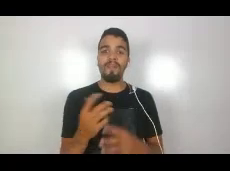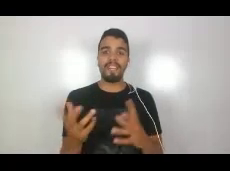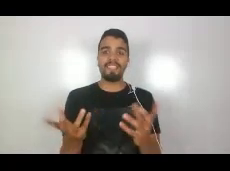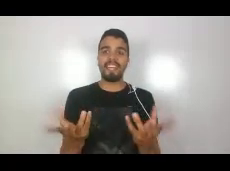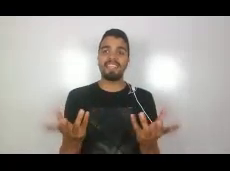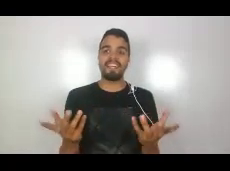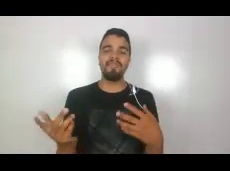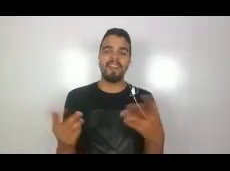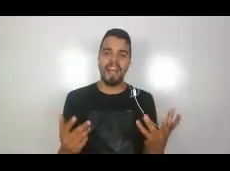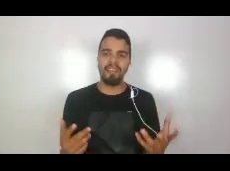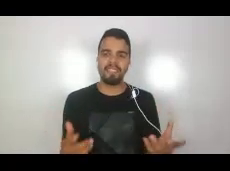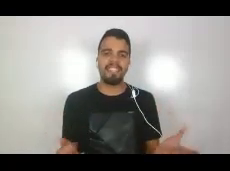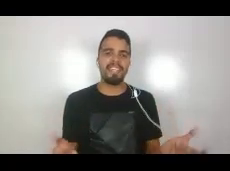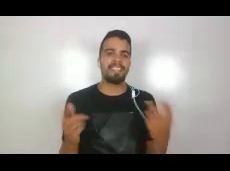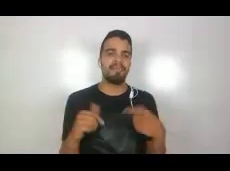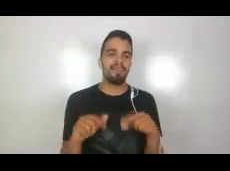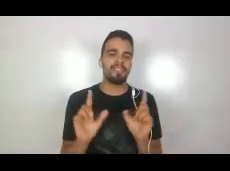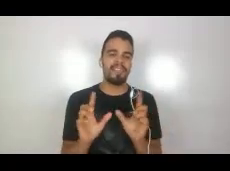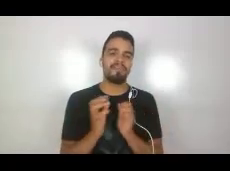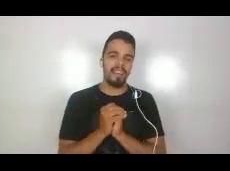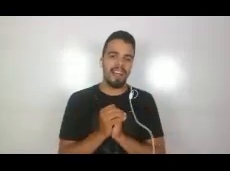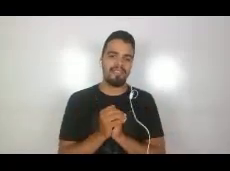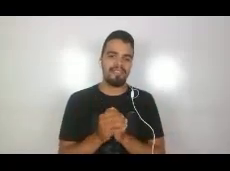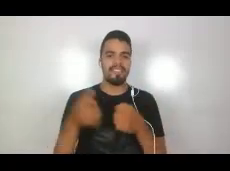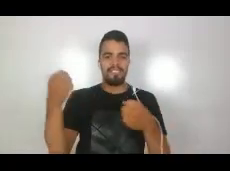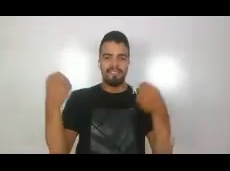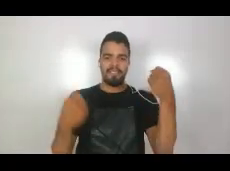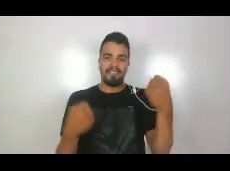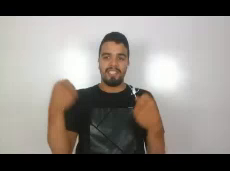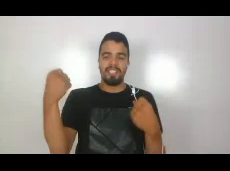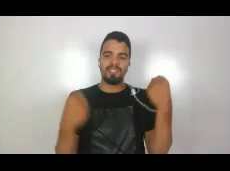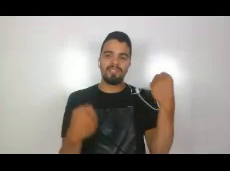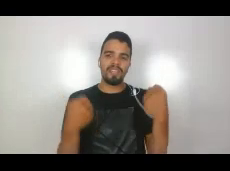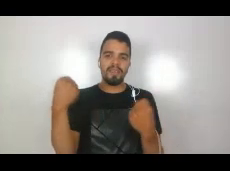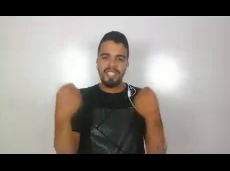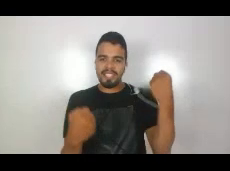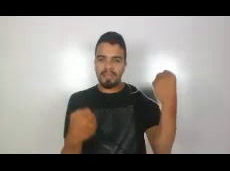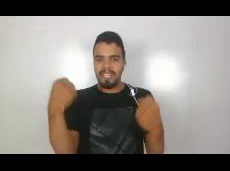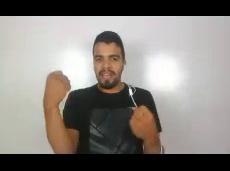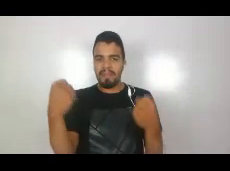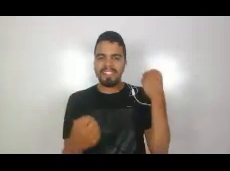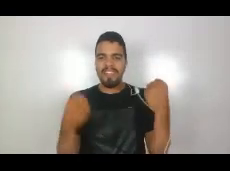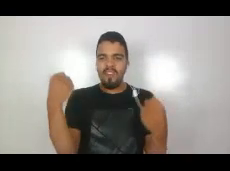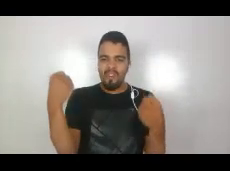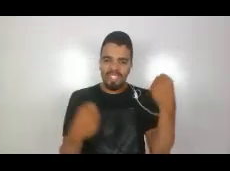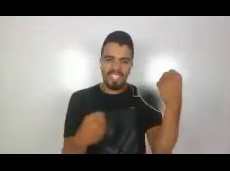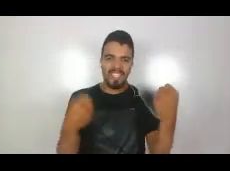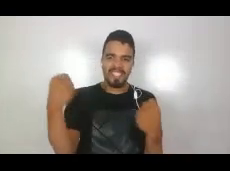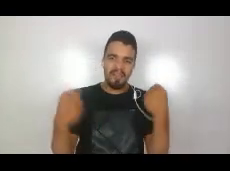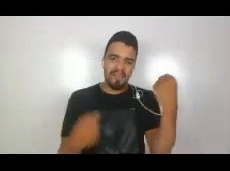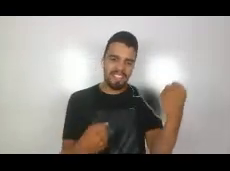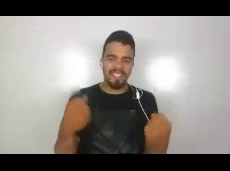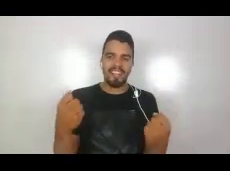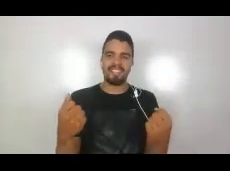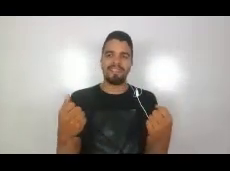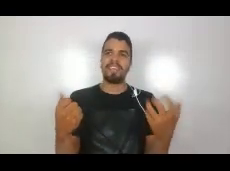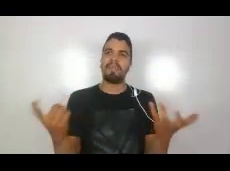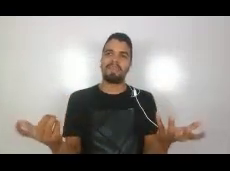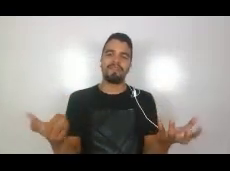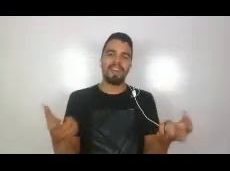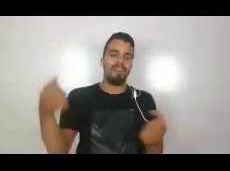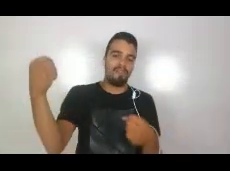né? Como que a gente sinalizaria um carro sem saber o sinal do carro? Justamente dessa maneira mais icônica, né, de